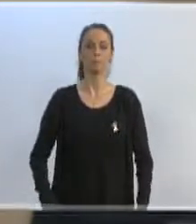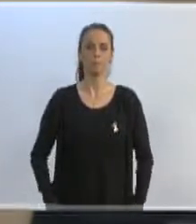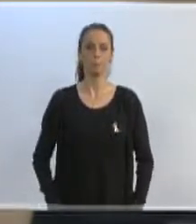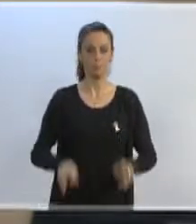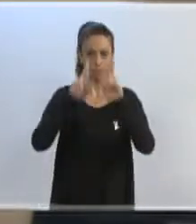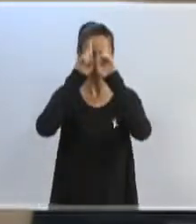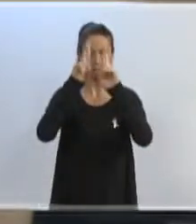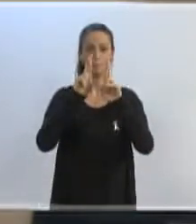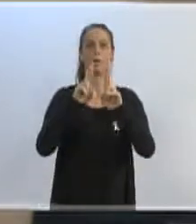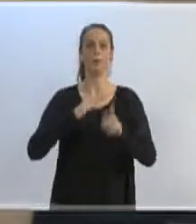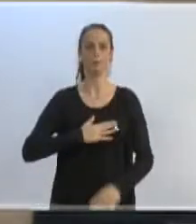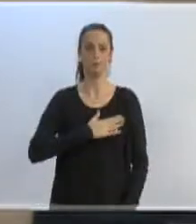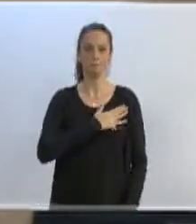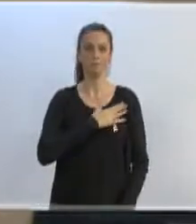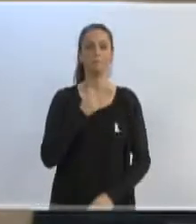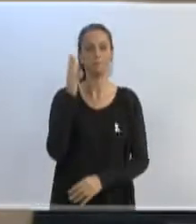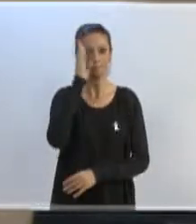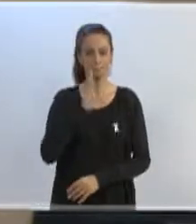respeito.